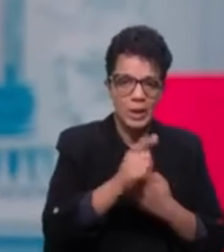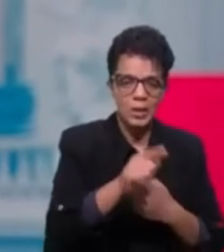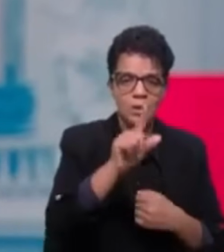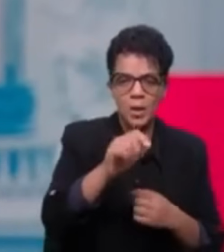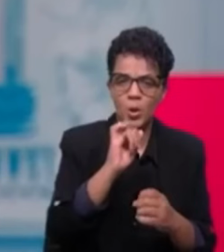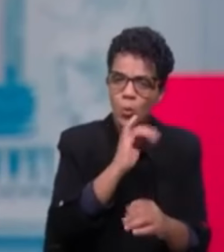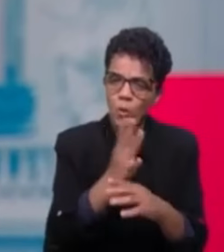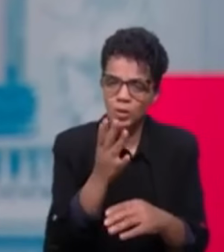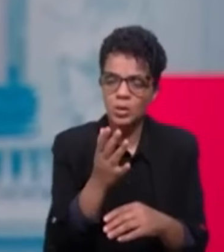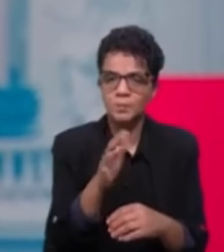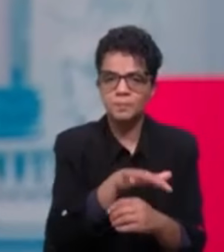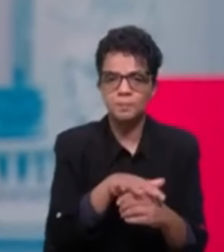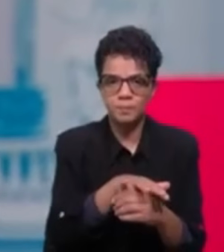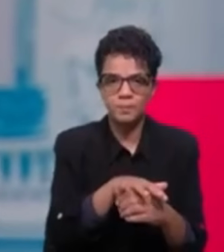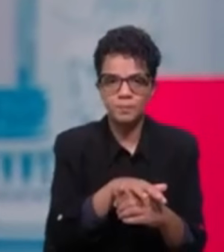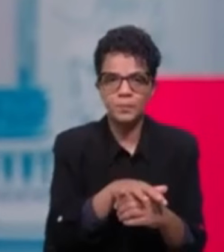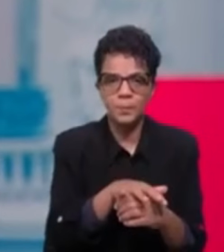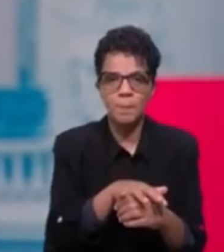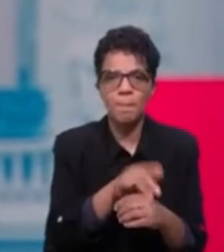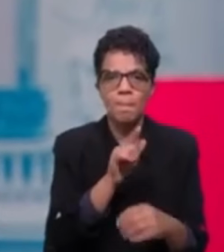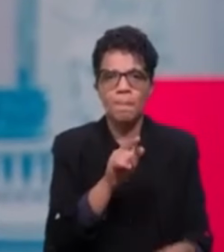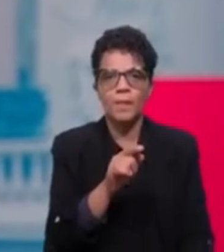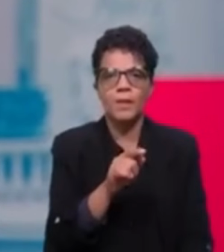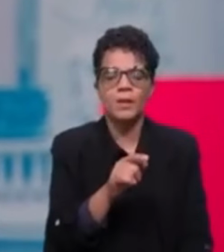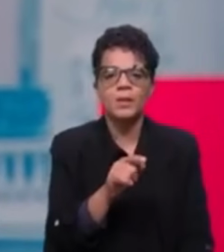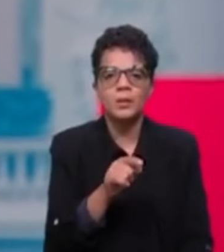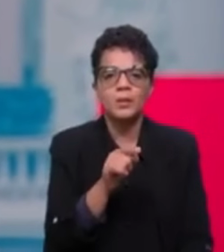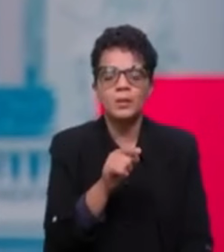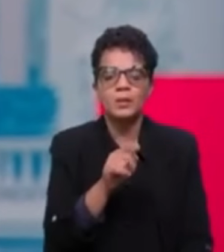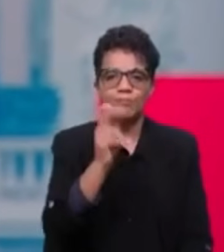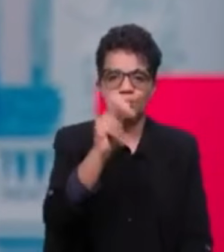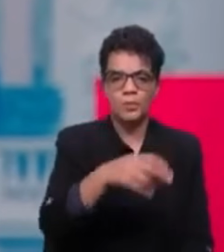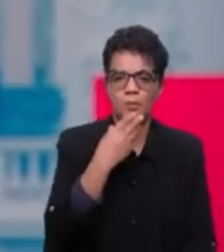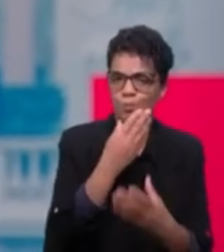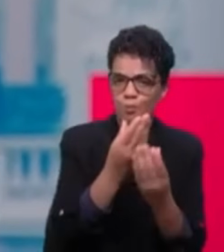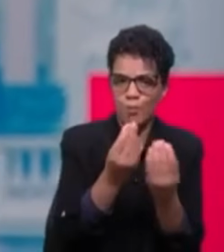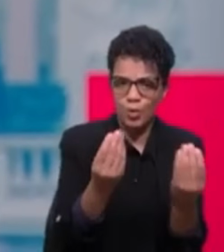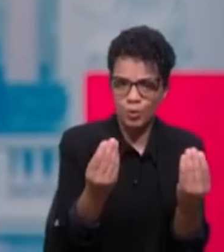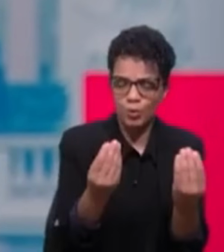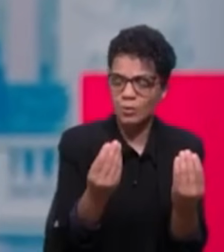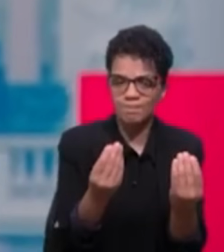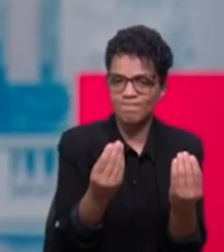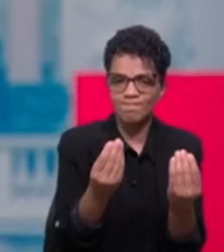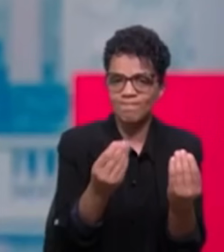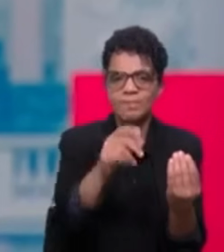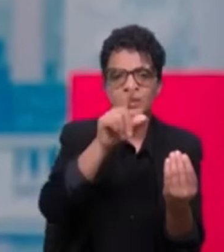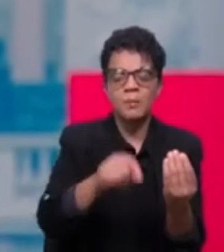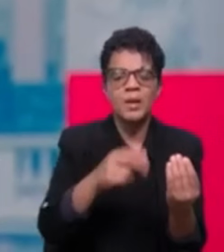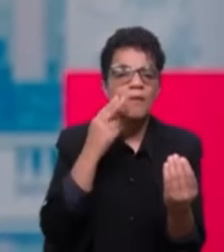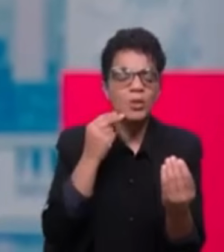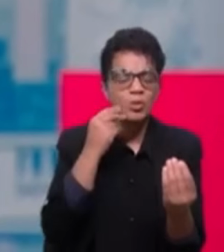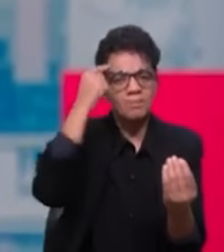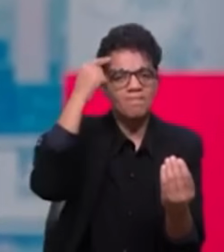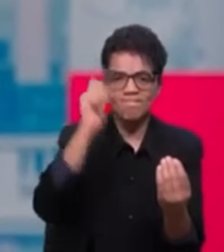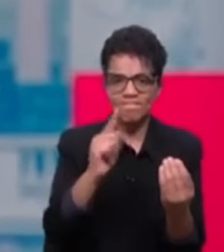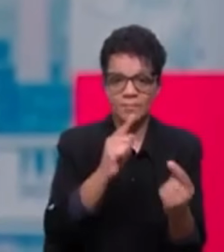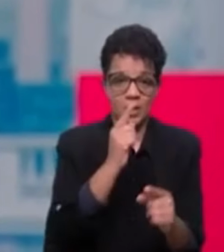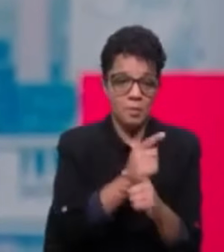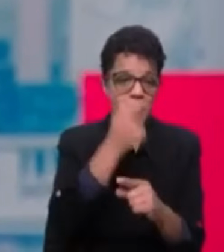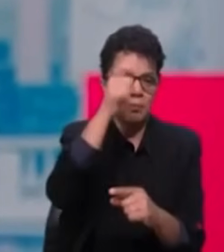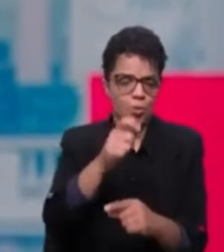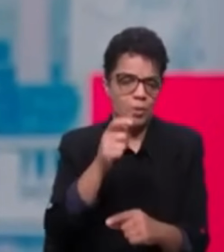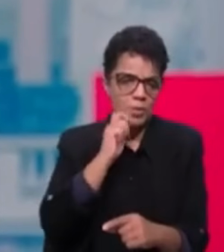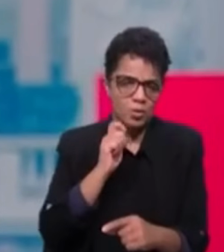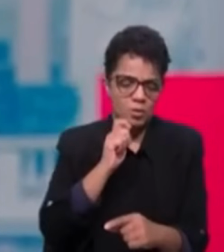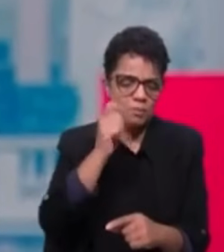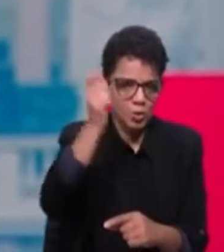uma outra uma outra situação Acontece muito e que não é perspectivada também pelo André Ventura imagina o mesmo pensionista ou outro